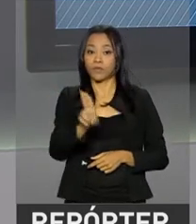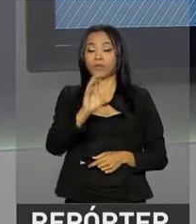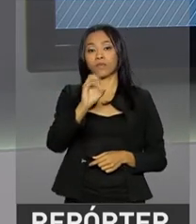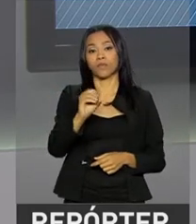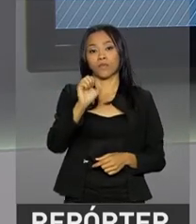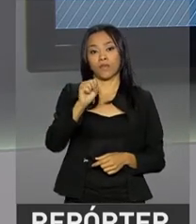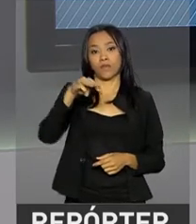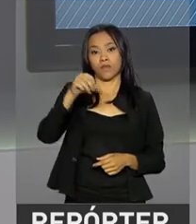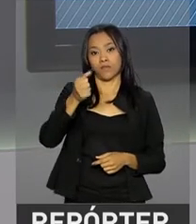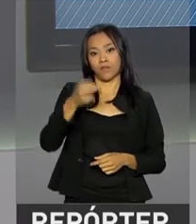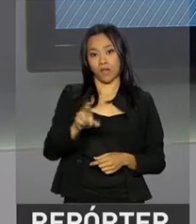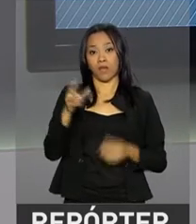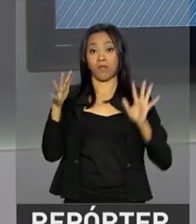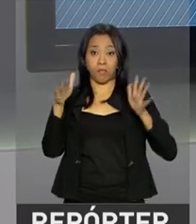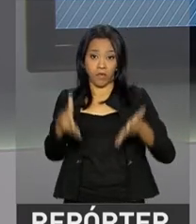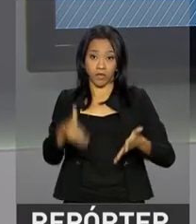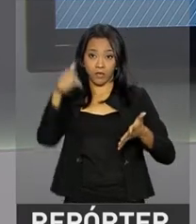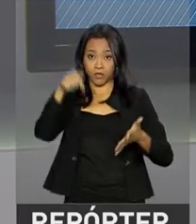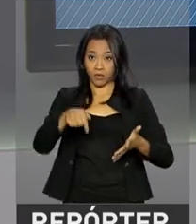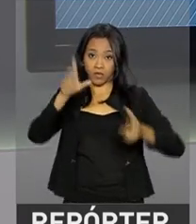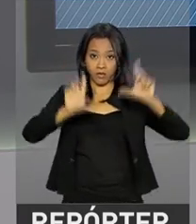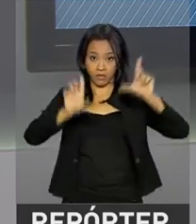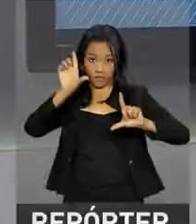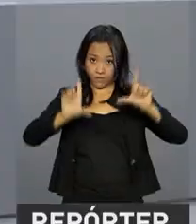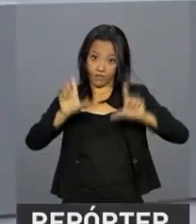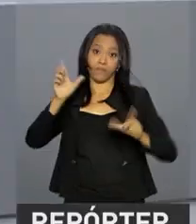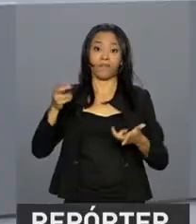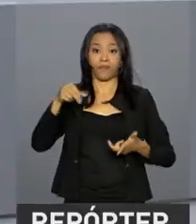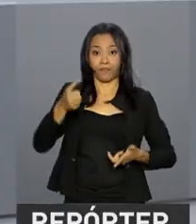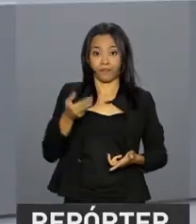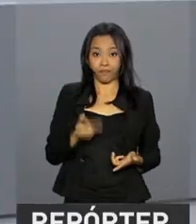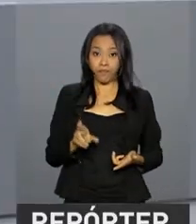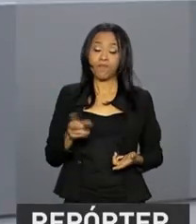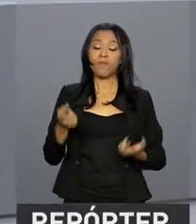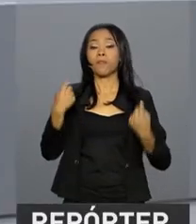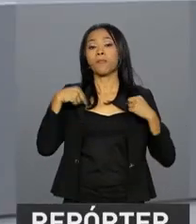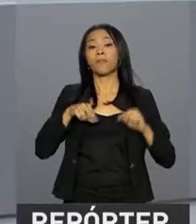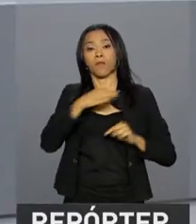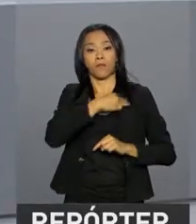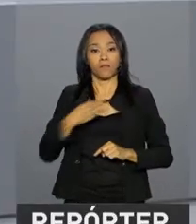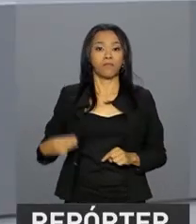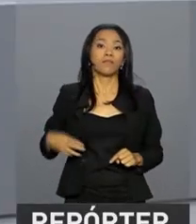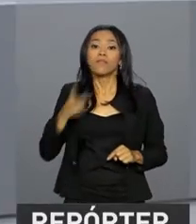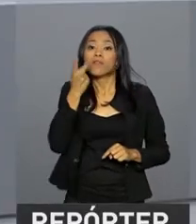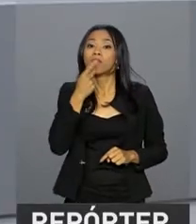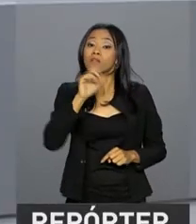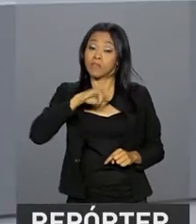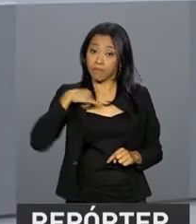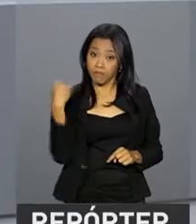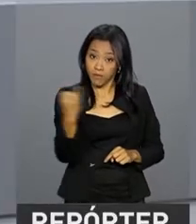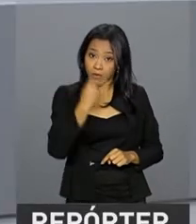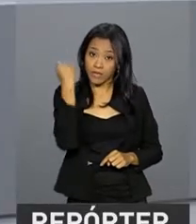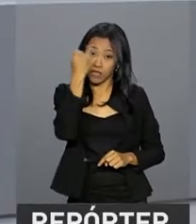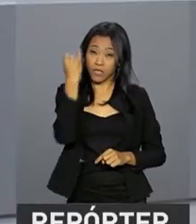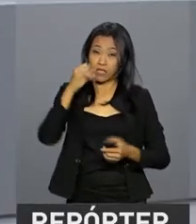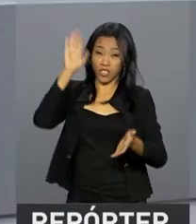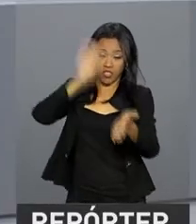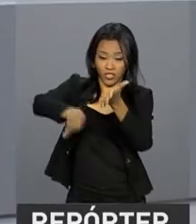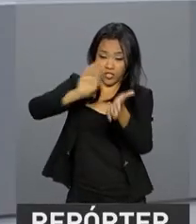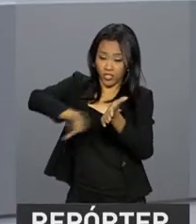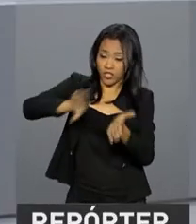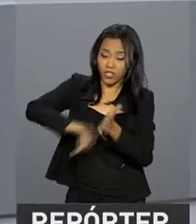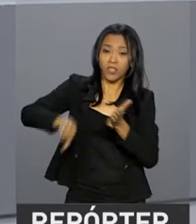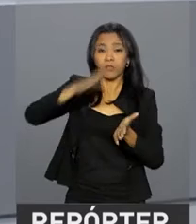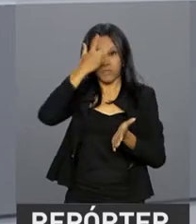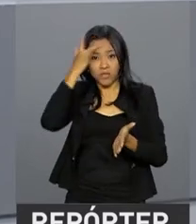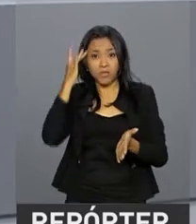do programa por dentro do governo aqui da tvnbr osmar terra destacou a importância do pente fino realizado no bolsa